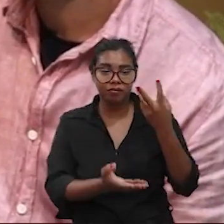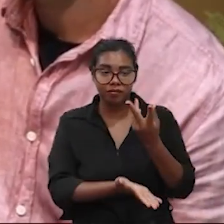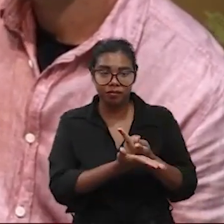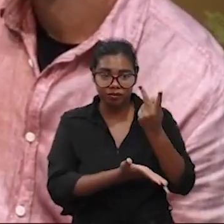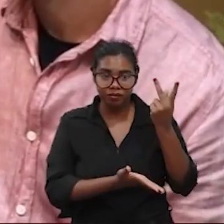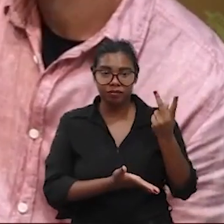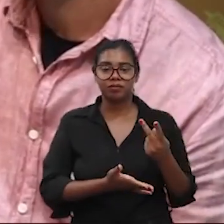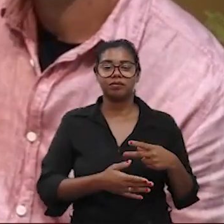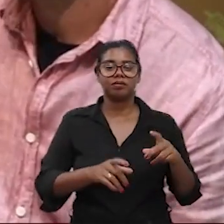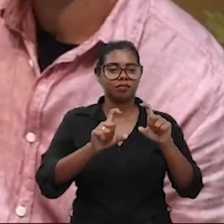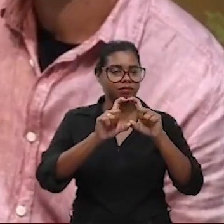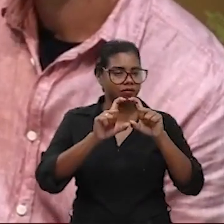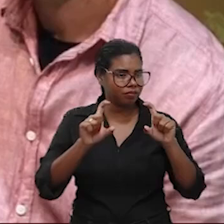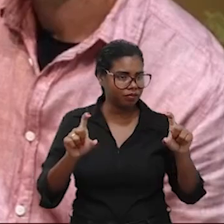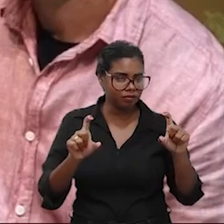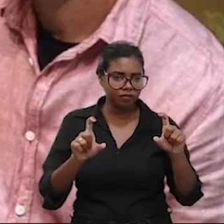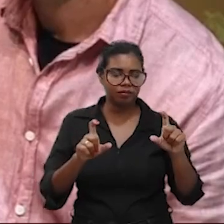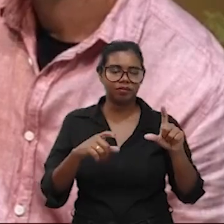mensagem que for